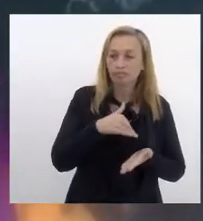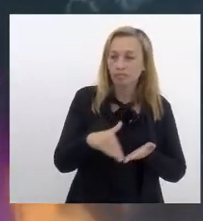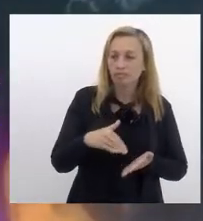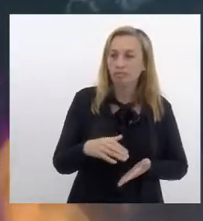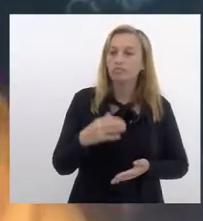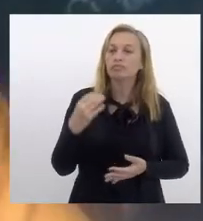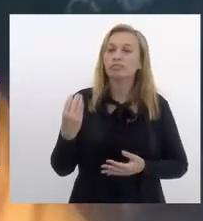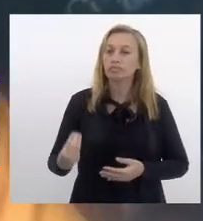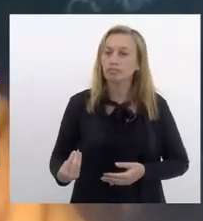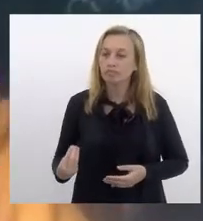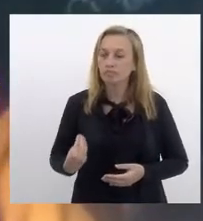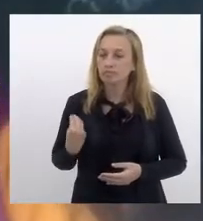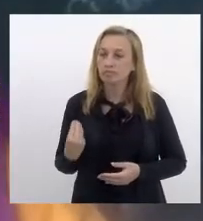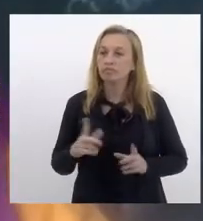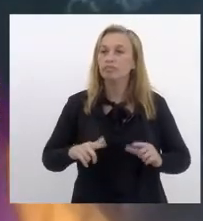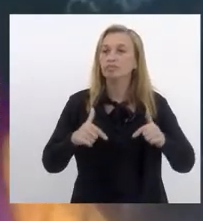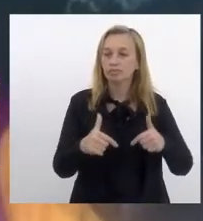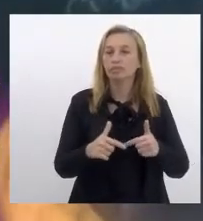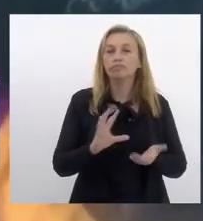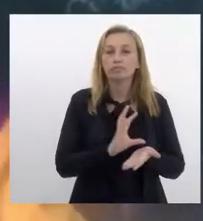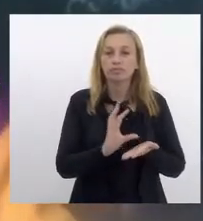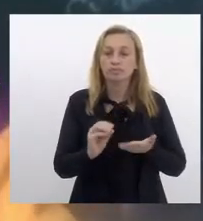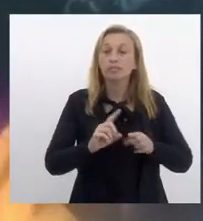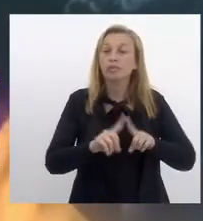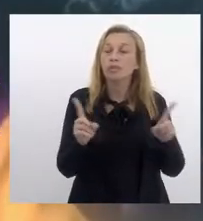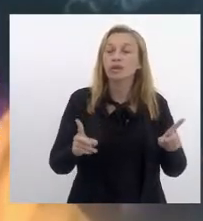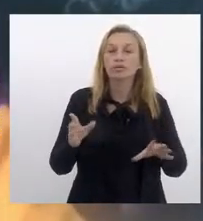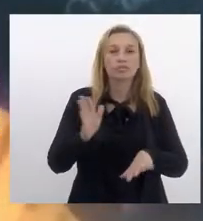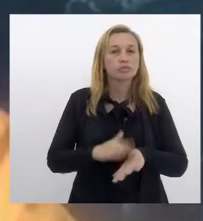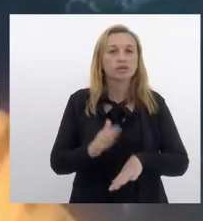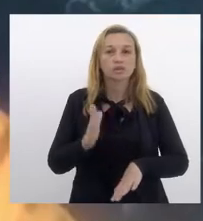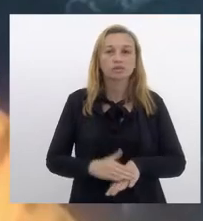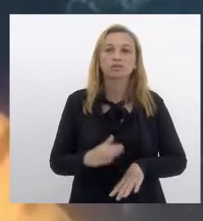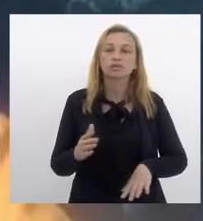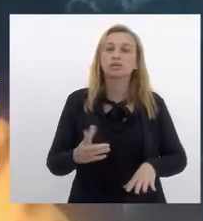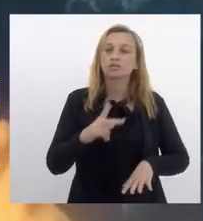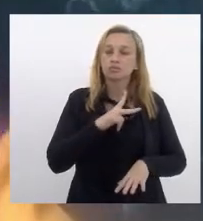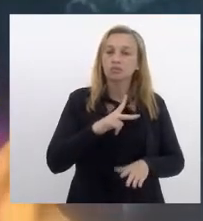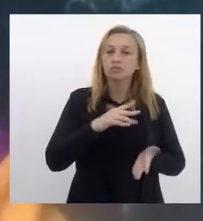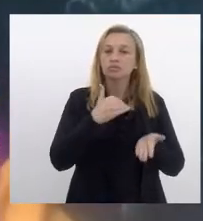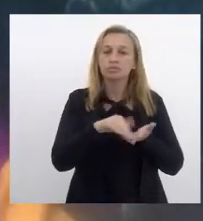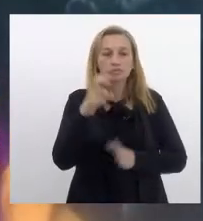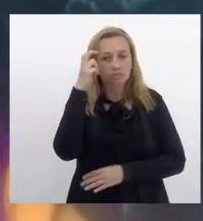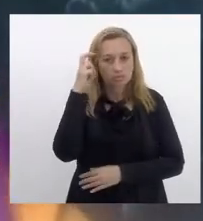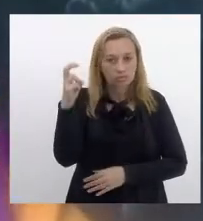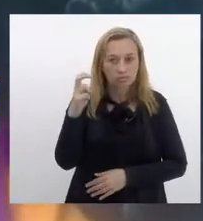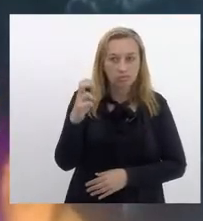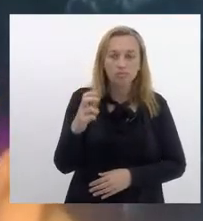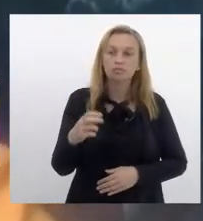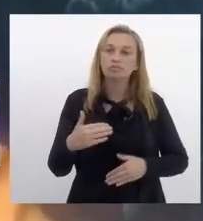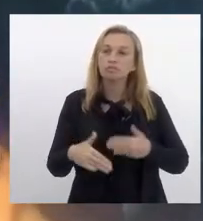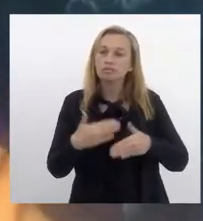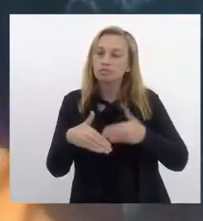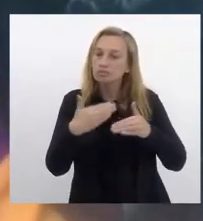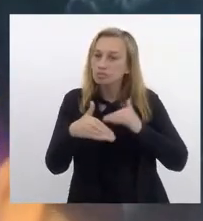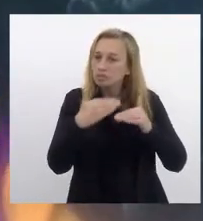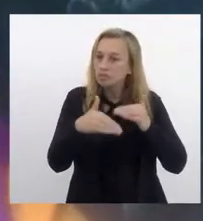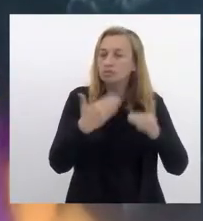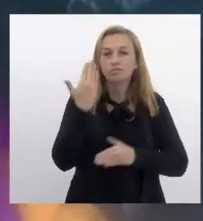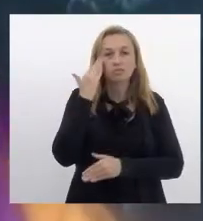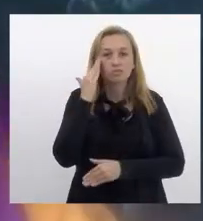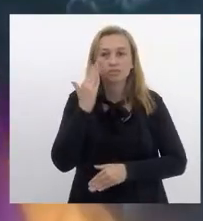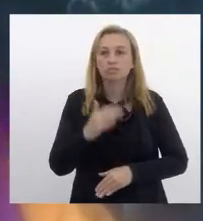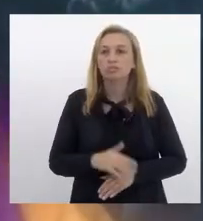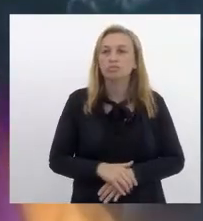extremamente presente e atuante na pauta, mas cada vez mais a própria Secretaria de Cultura, ela vem desenvolvendo o